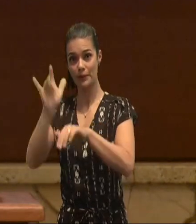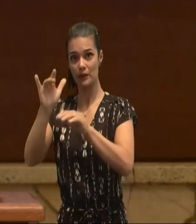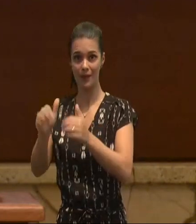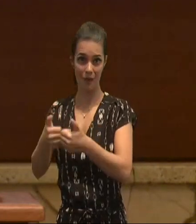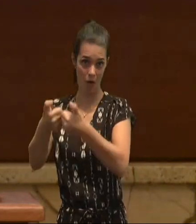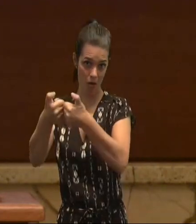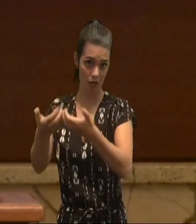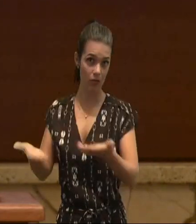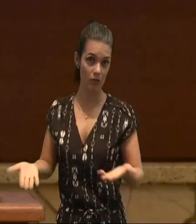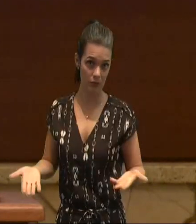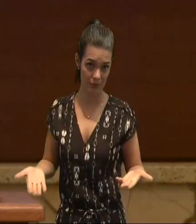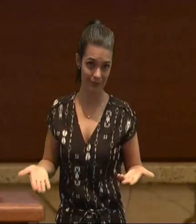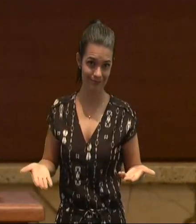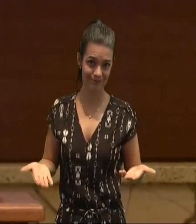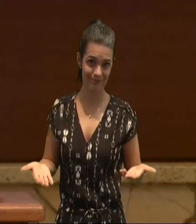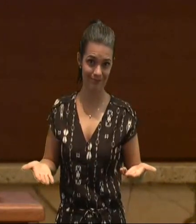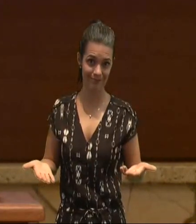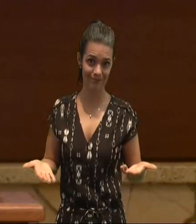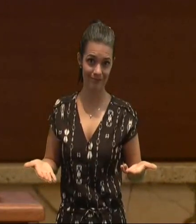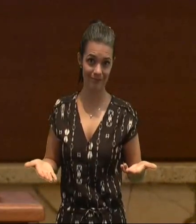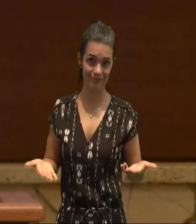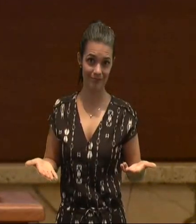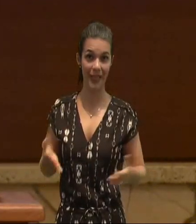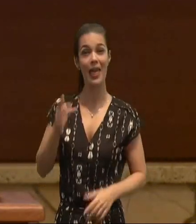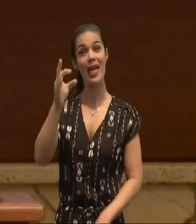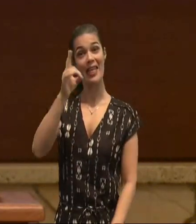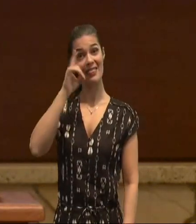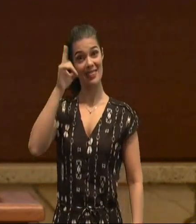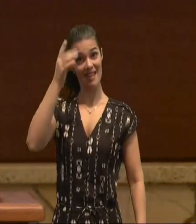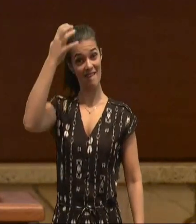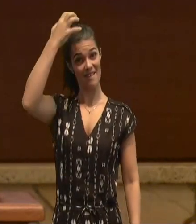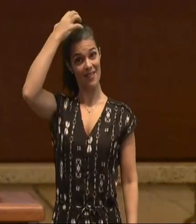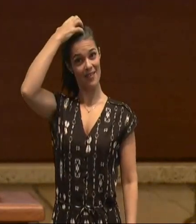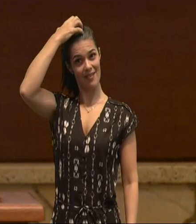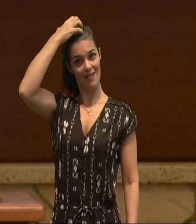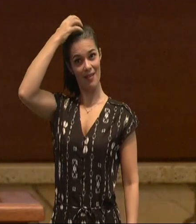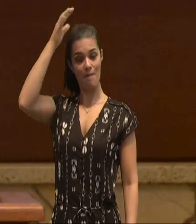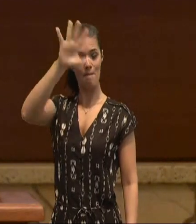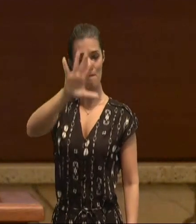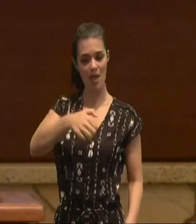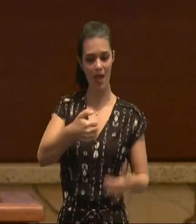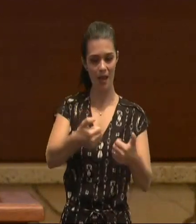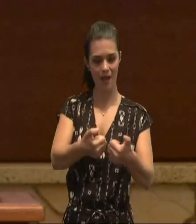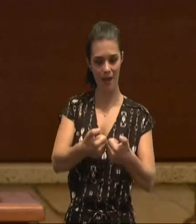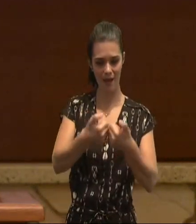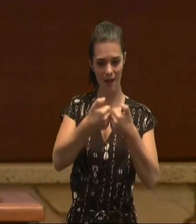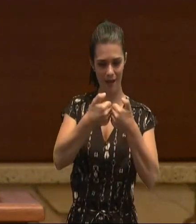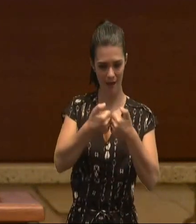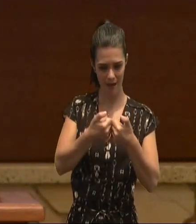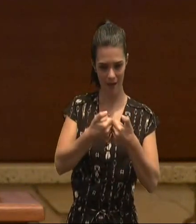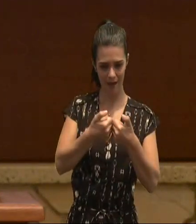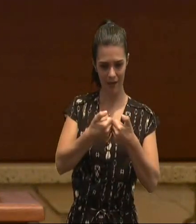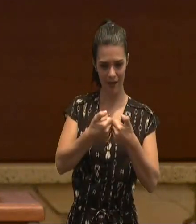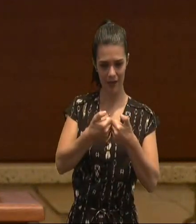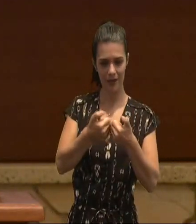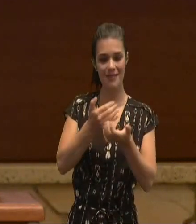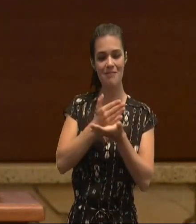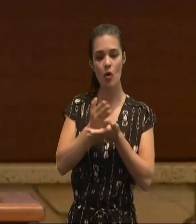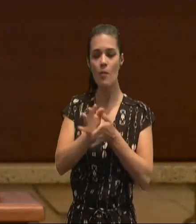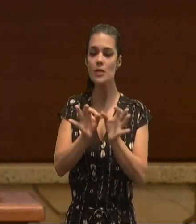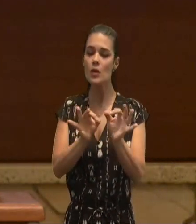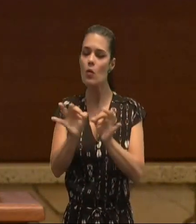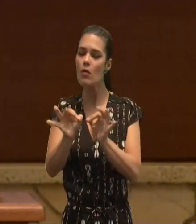E aí Davi, como rei, ele busca a arca, e ele começa a colocar em ordem a